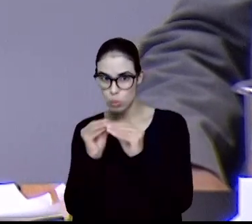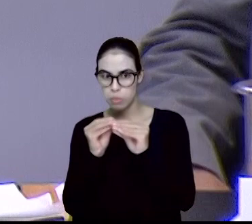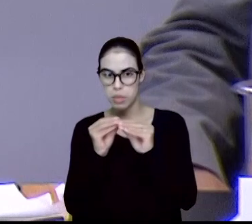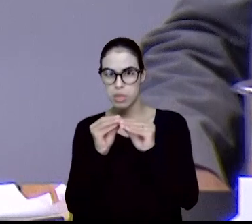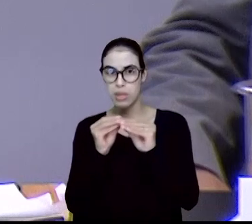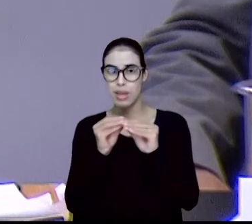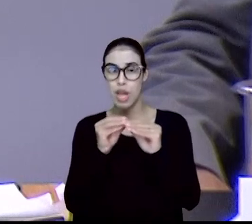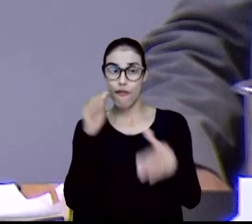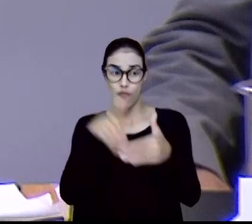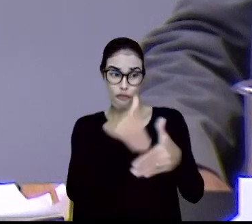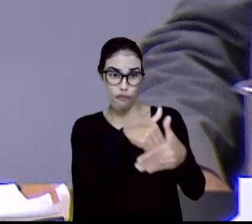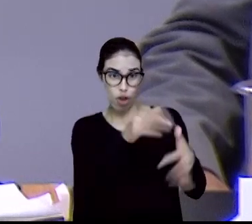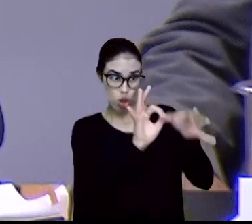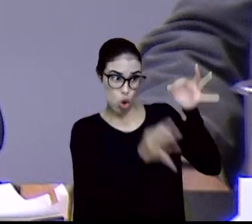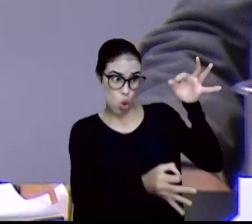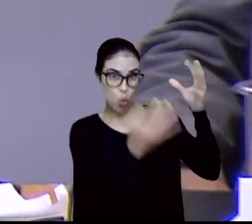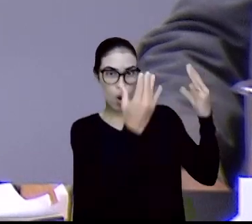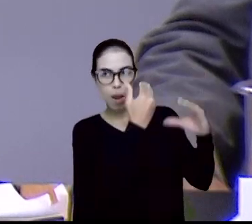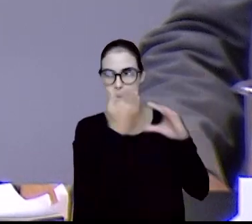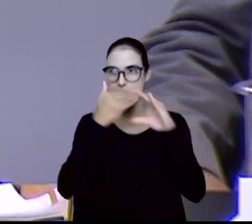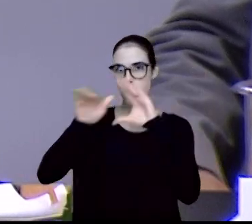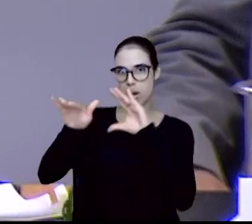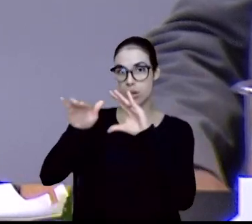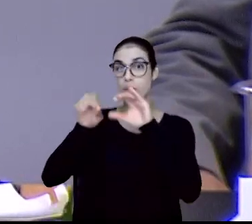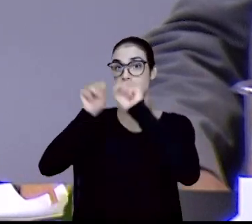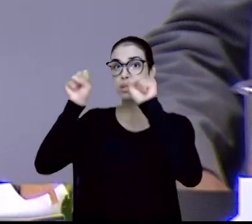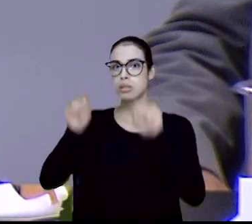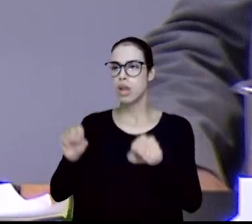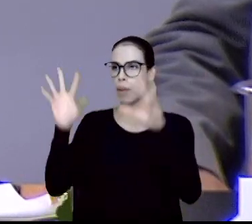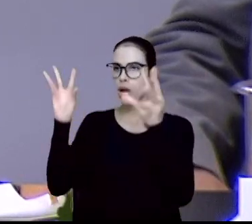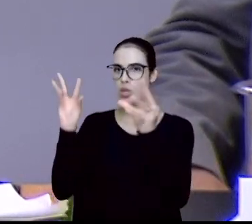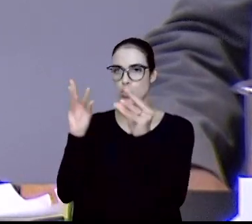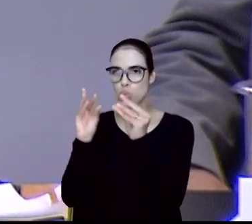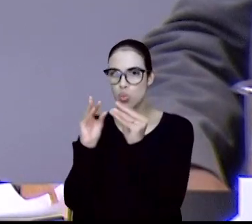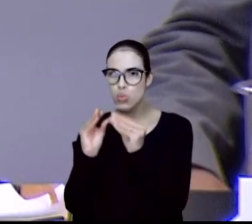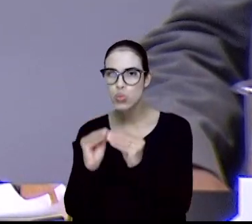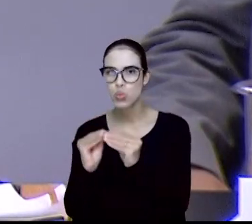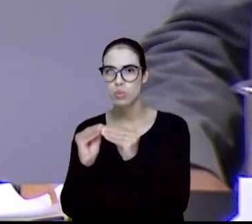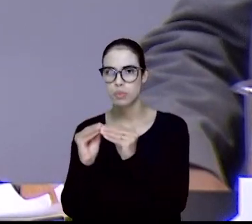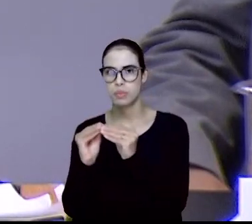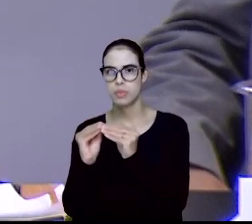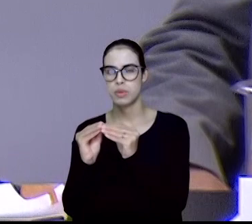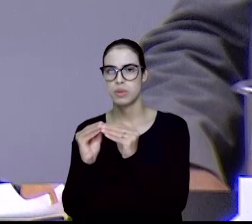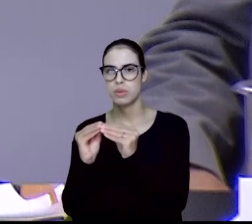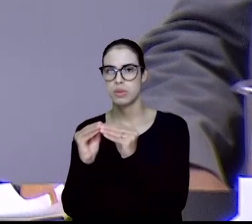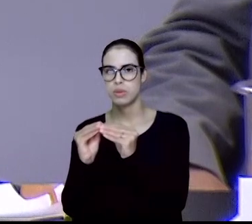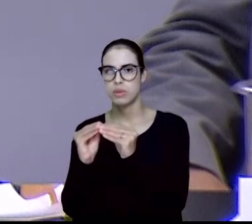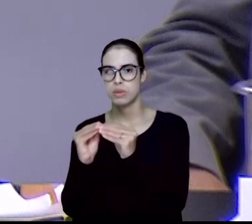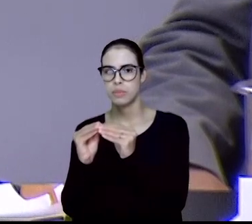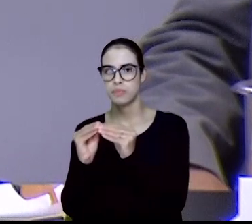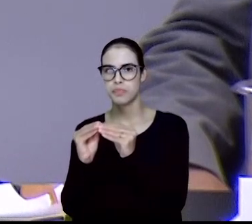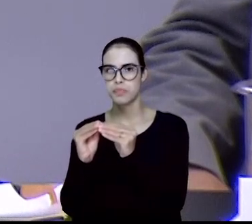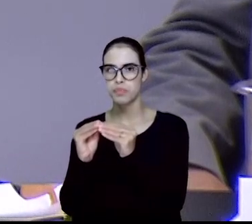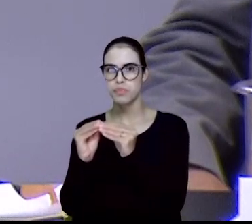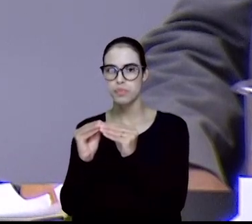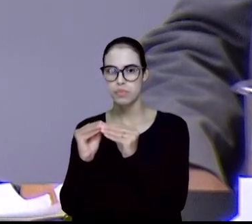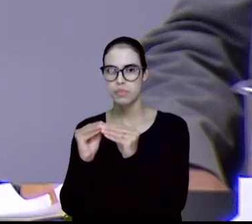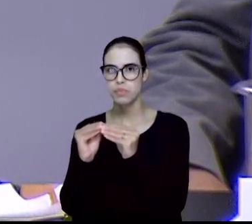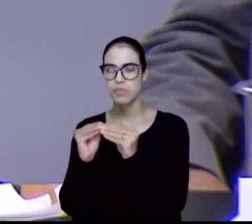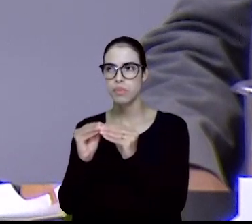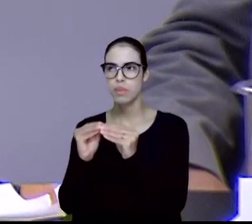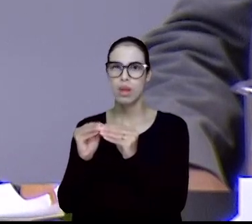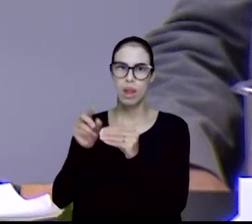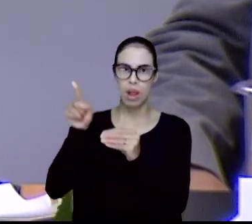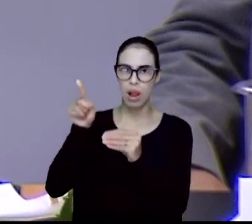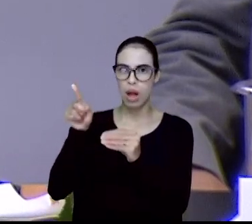e o sistema faz um resumo do que é o mais importante. Qual foi a causa de pedir, qual foi a decisão de primeiro grau, quais são as